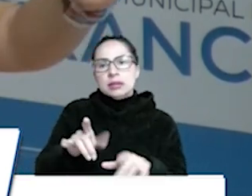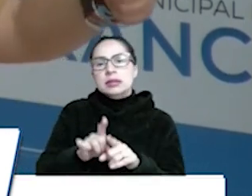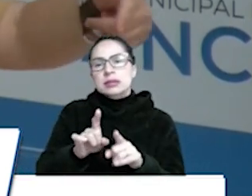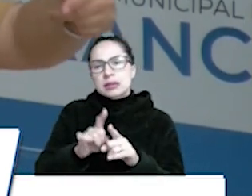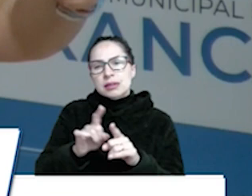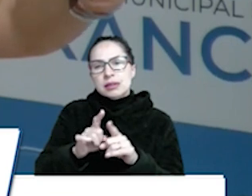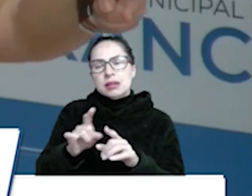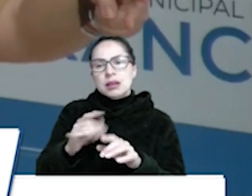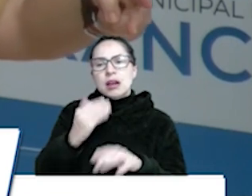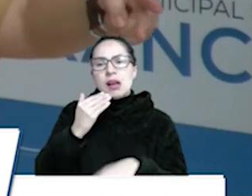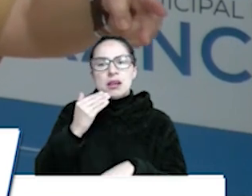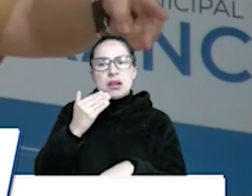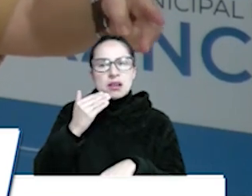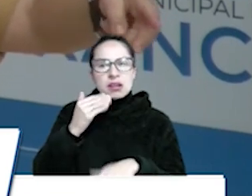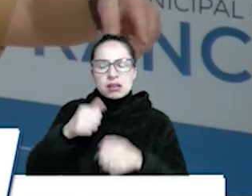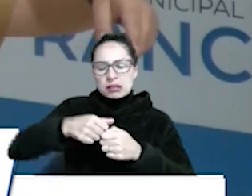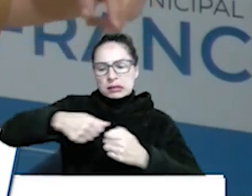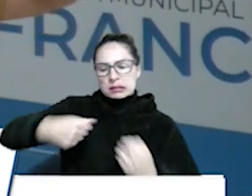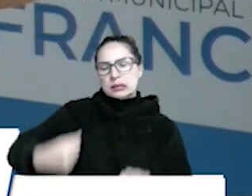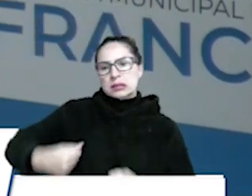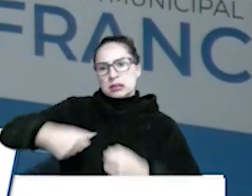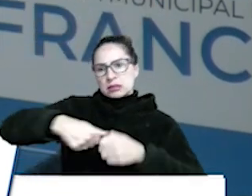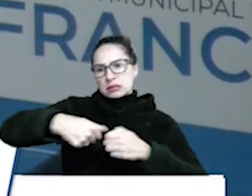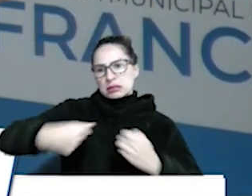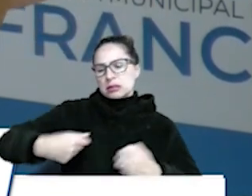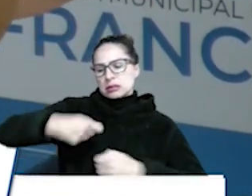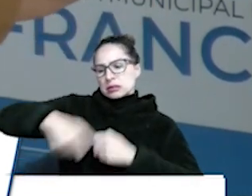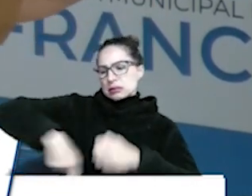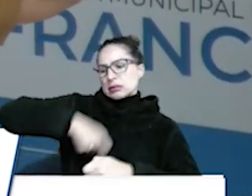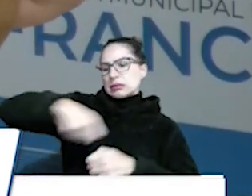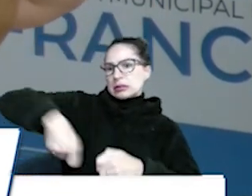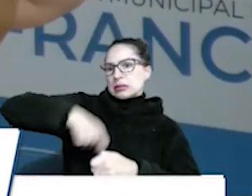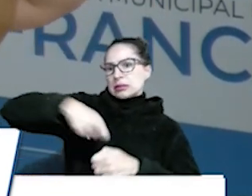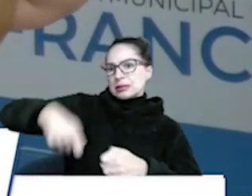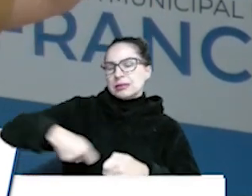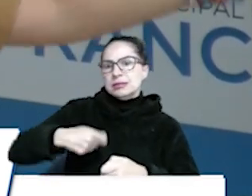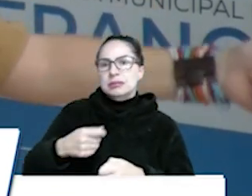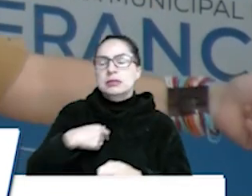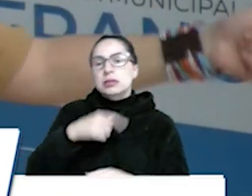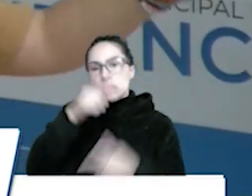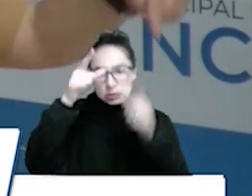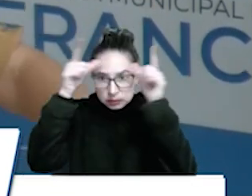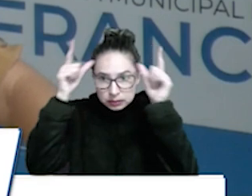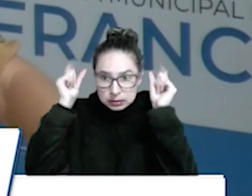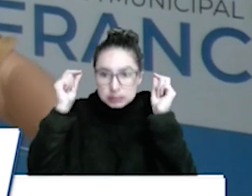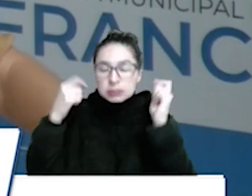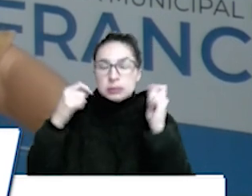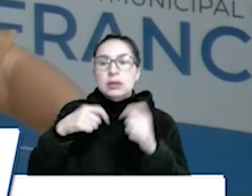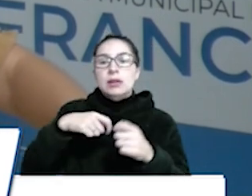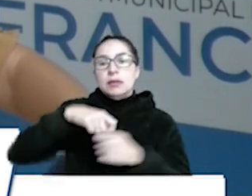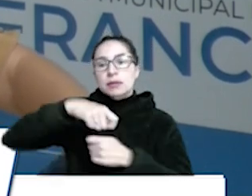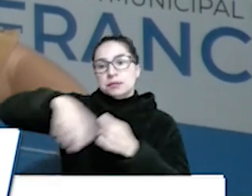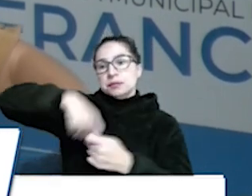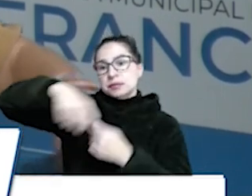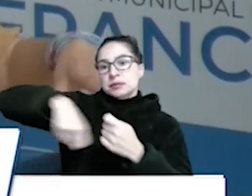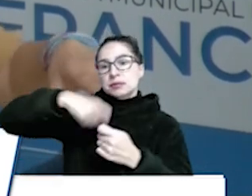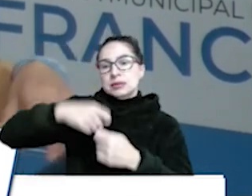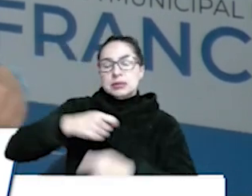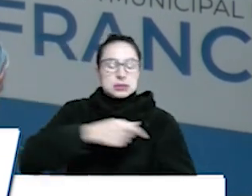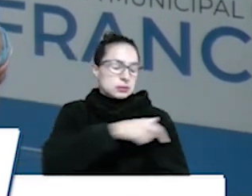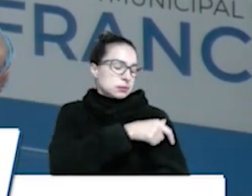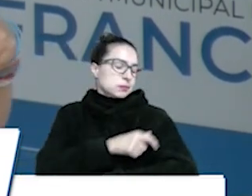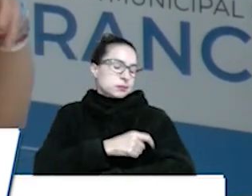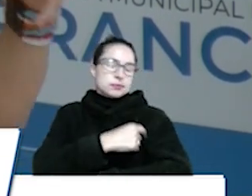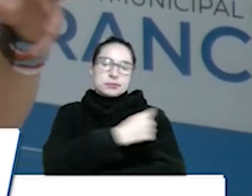com esparadrapo, com fita crepe, né? Enfermeiros que tiveram que usar fita crepe em curativos,